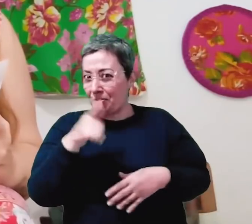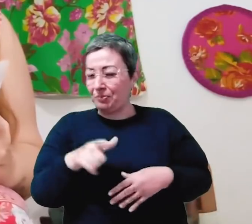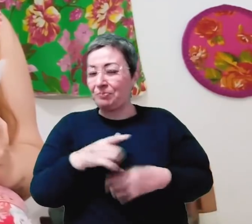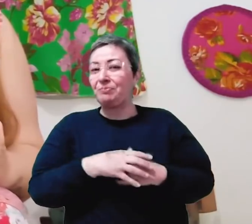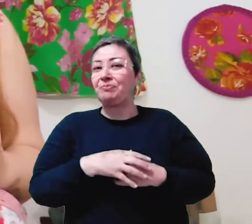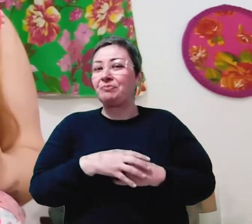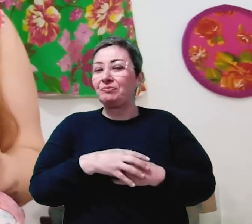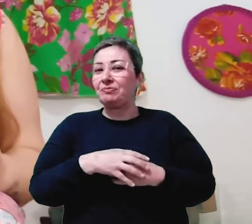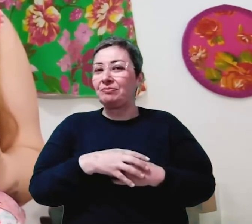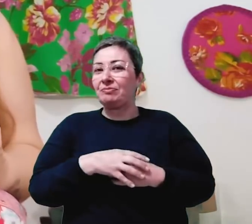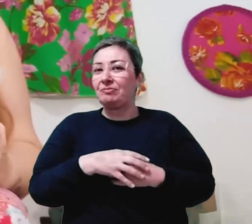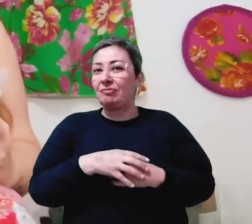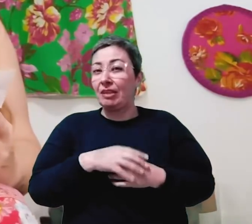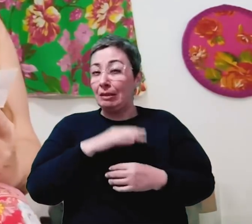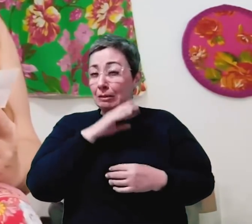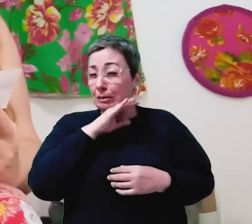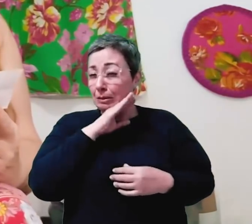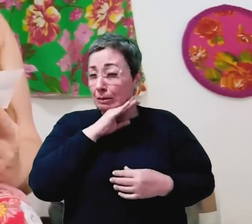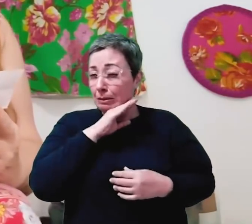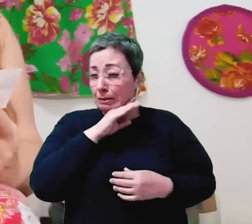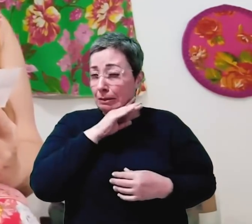E agora eu vou repetir.